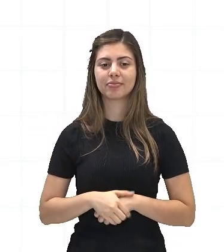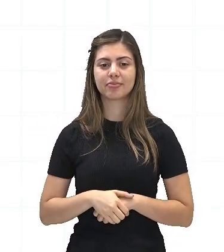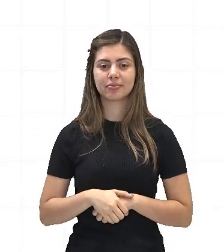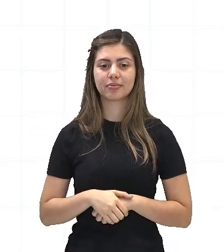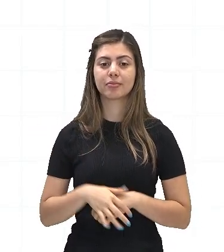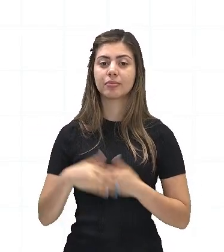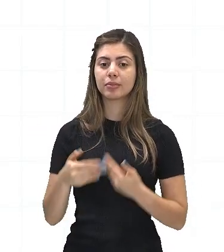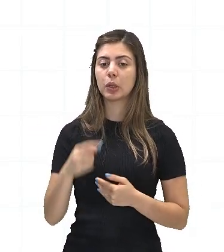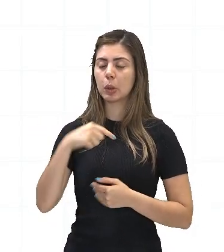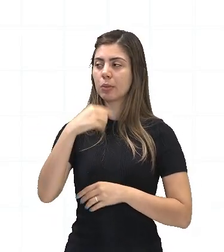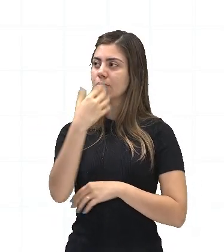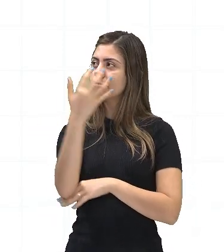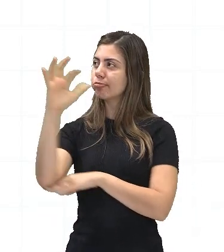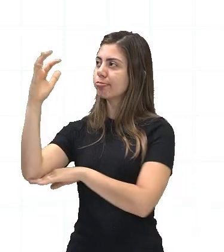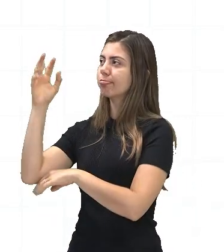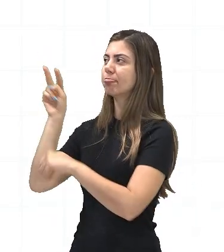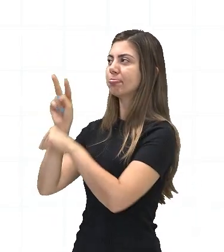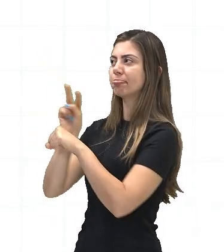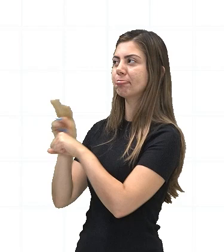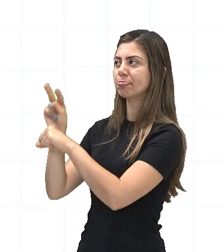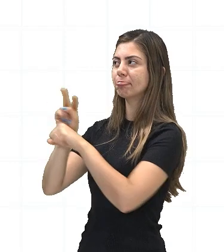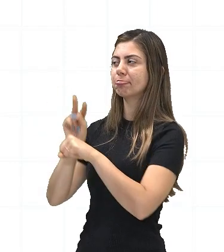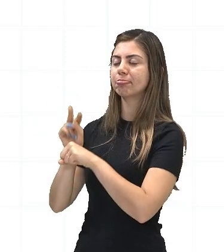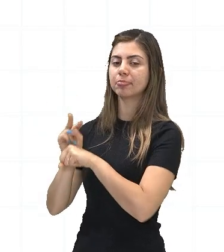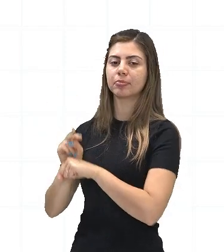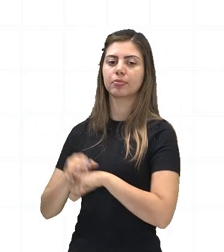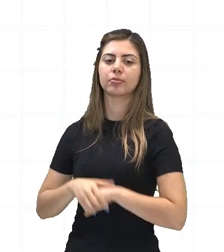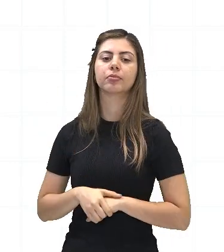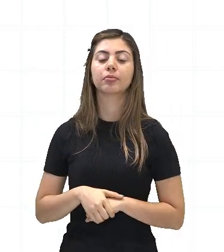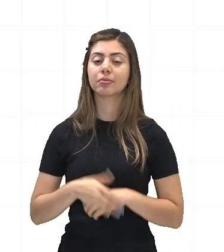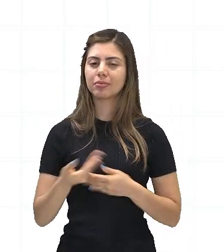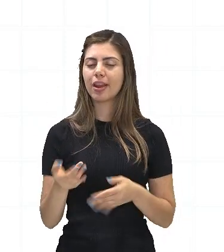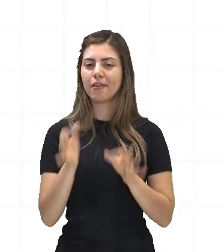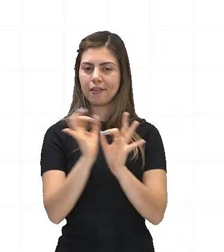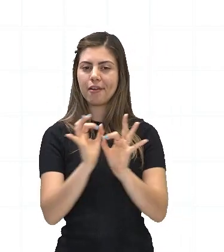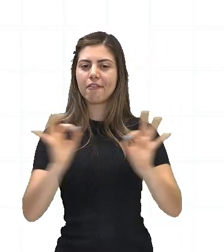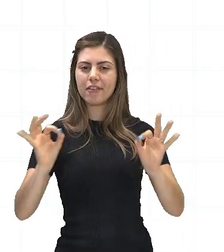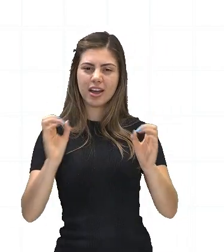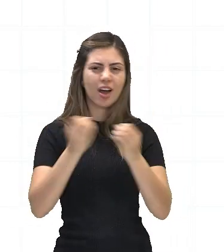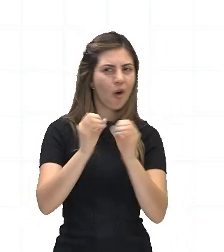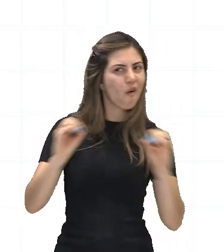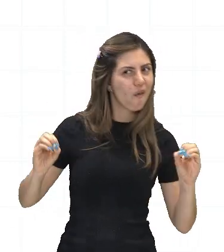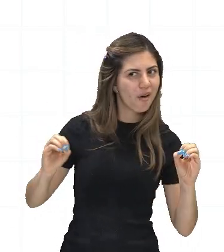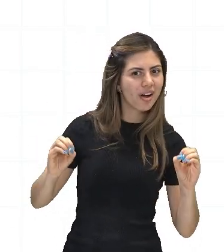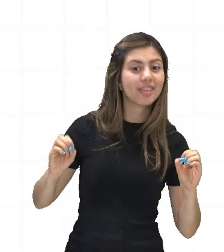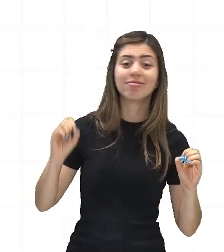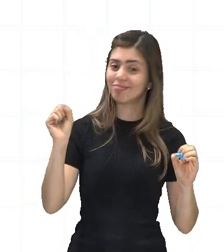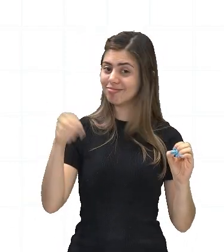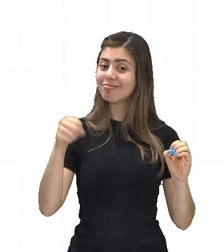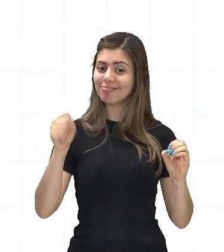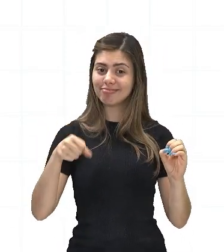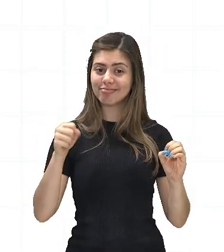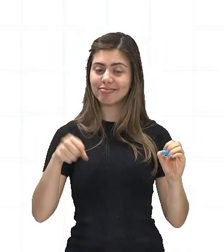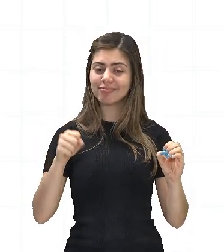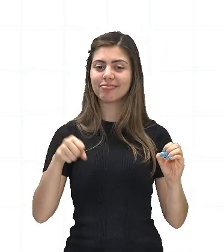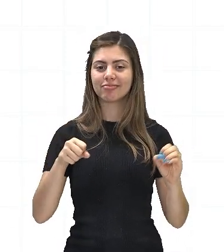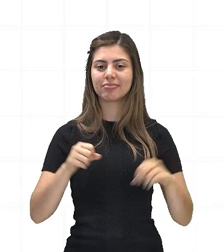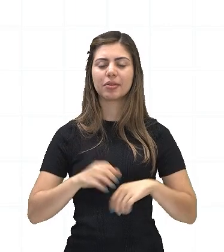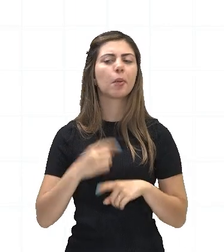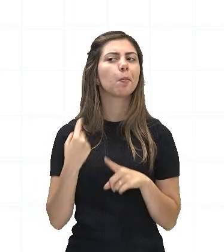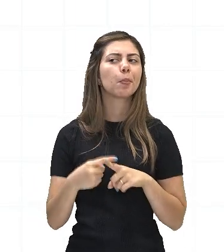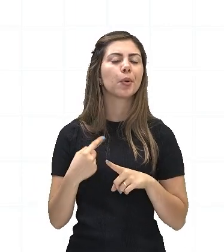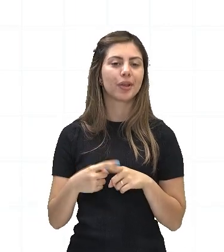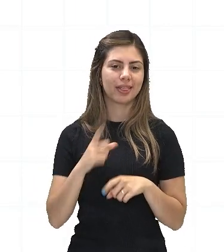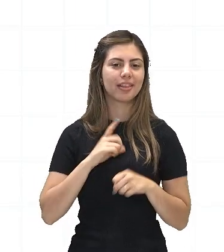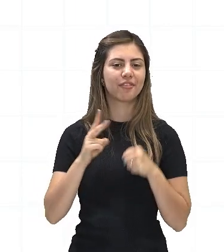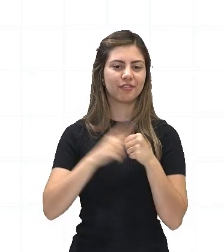Preservamos a natureza. E aí, esta frase é uma oração? Sim, é uma oração. Porque temos